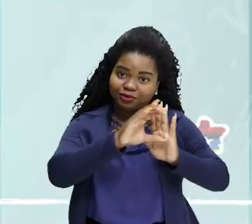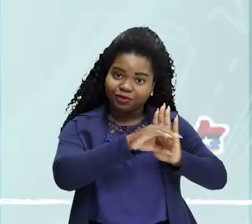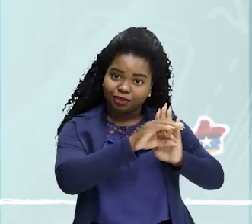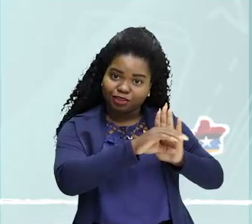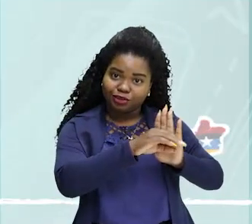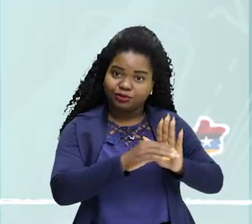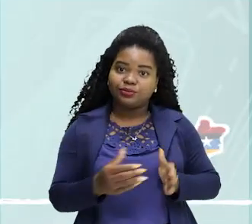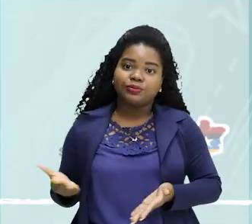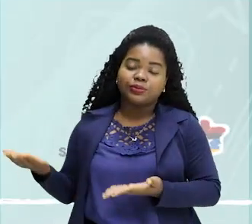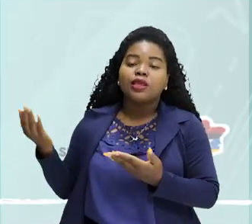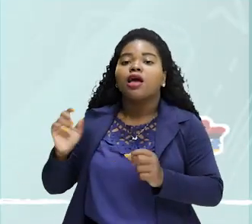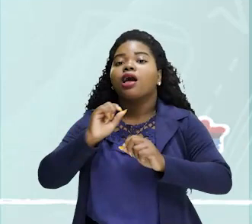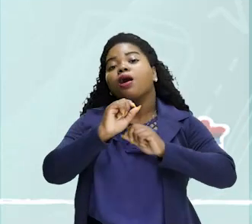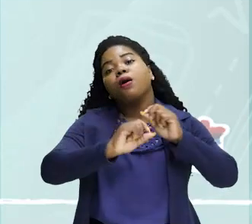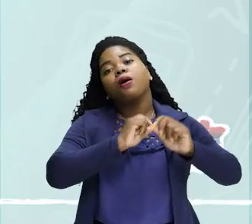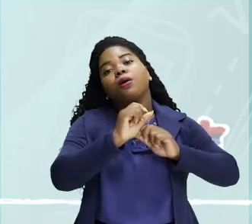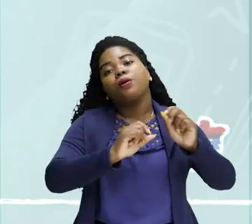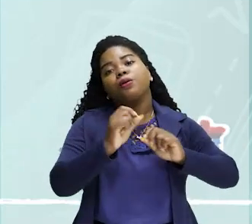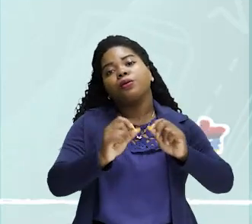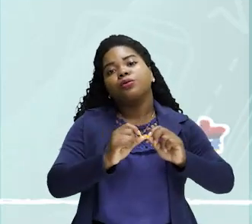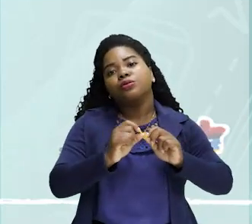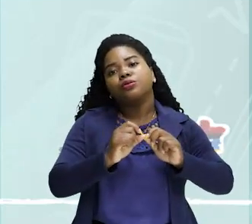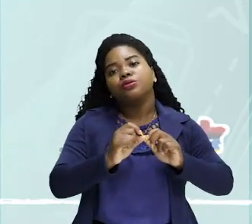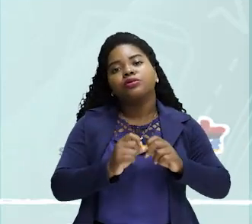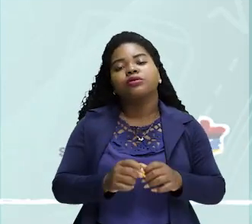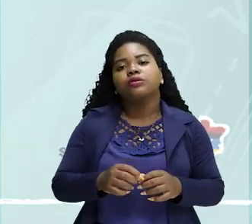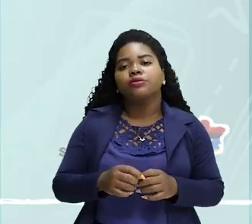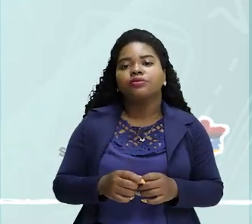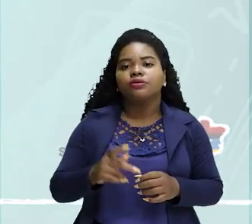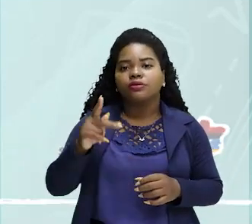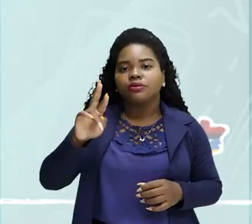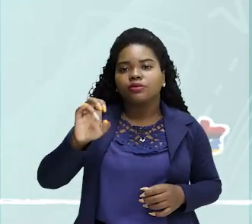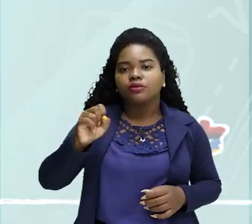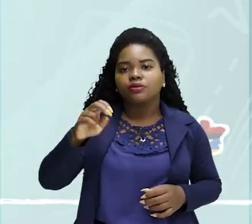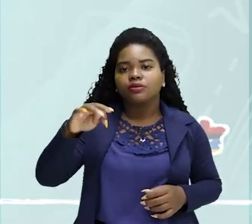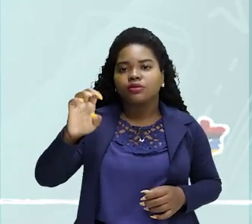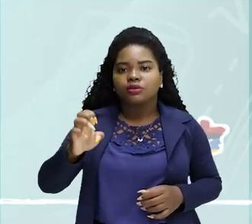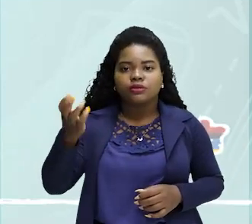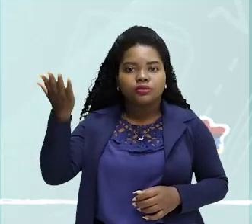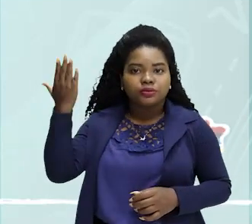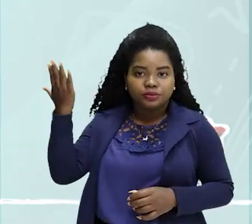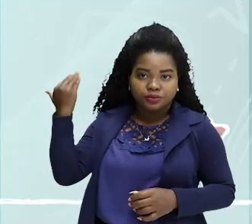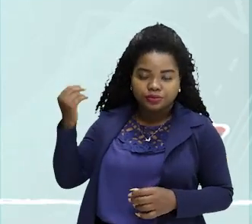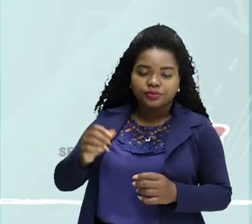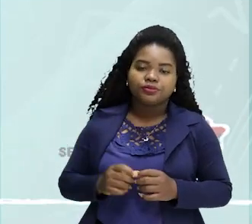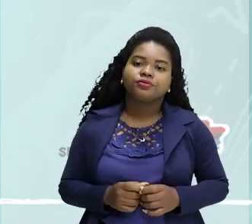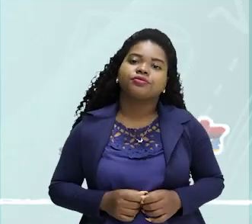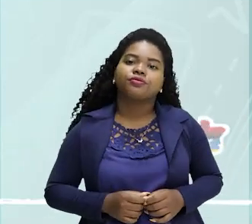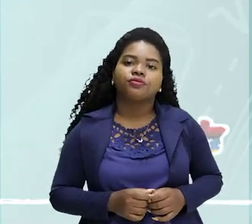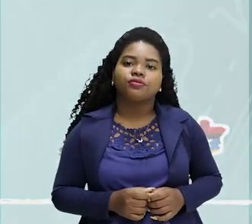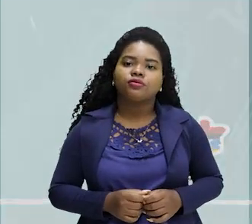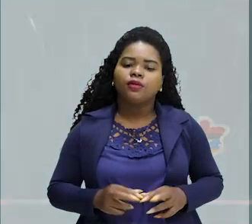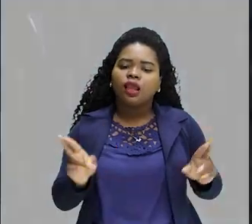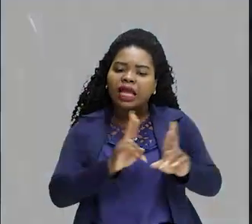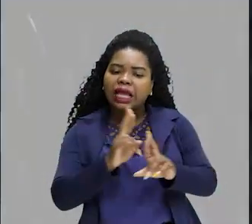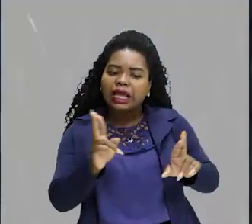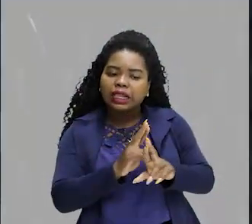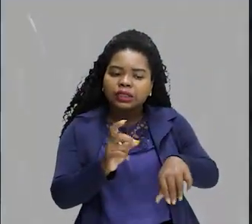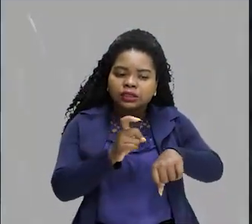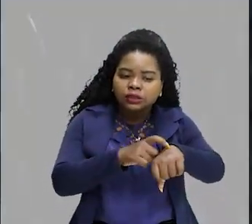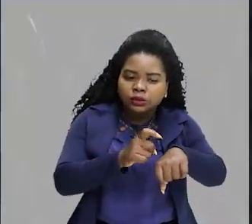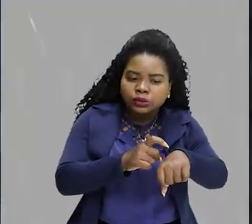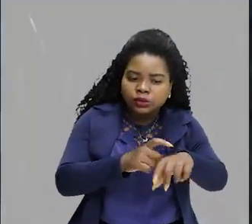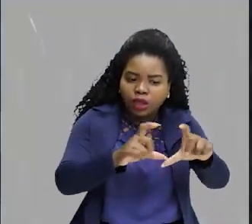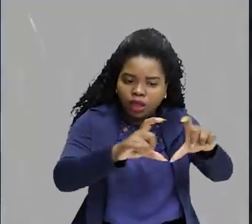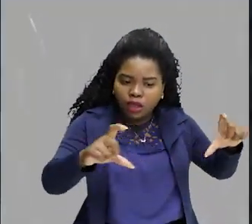tempo verbal, né? O que é o Simple Past? Que eu coloquei uma representação para vocês, ó. A relação de tempo, nós